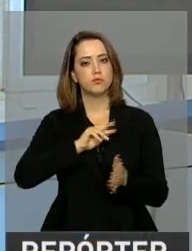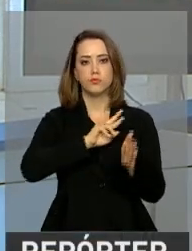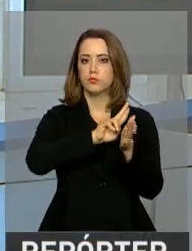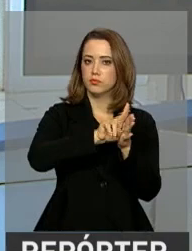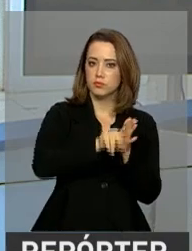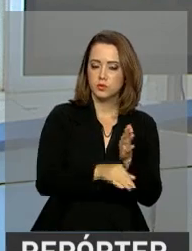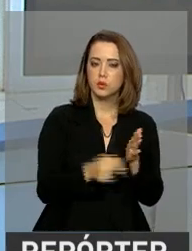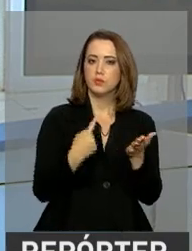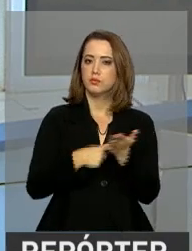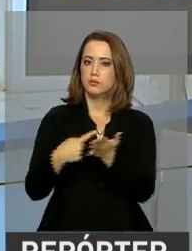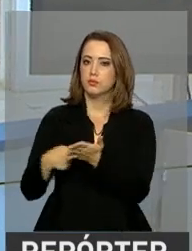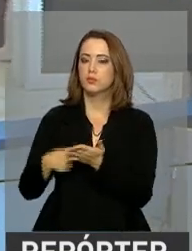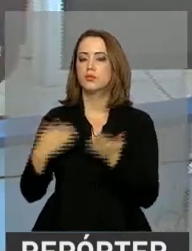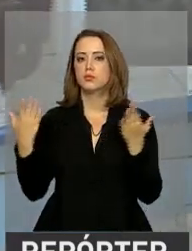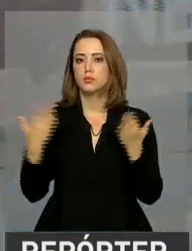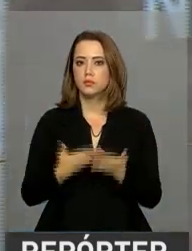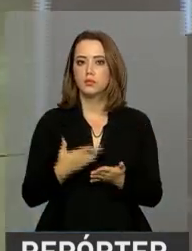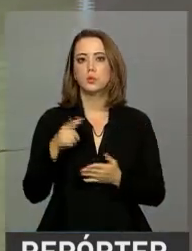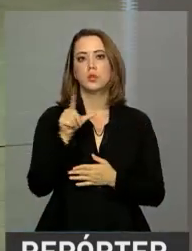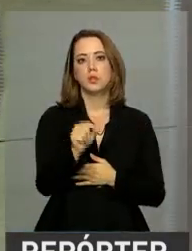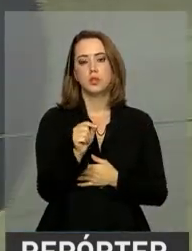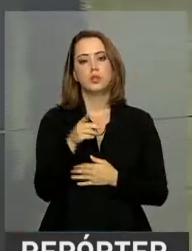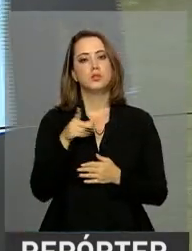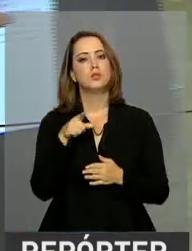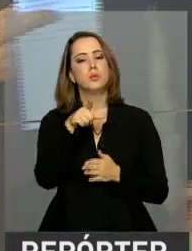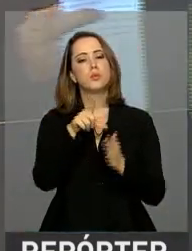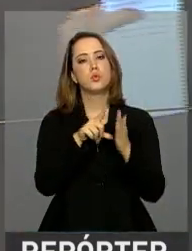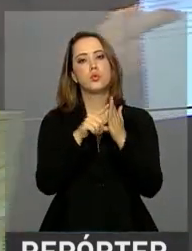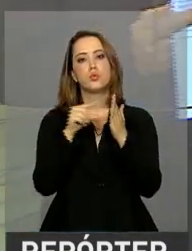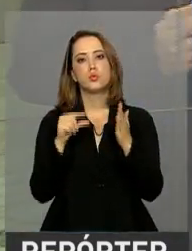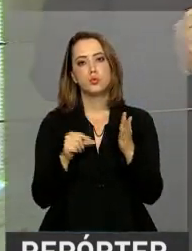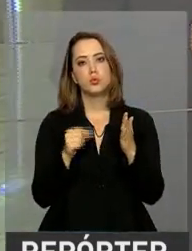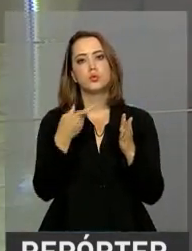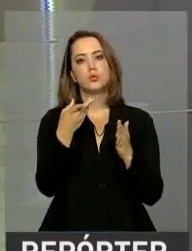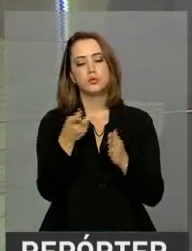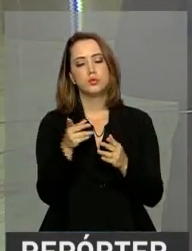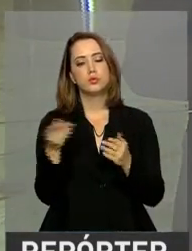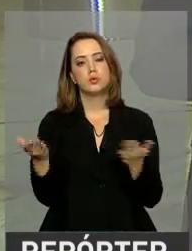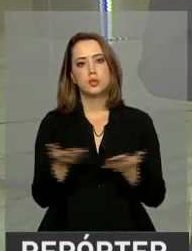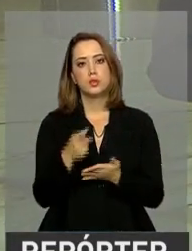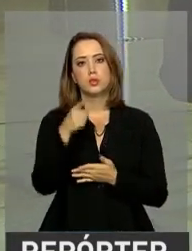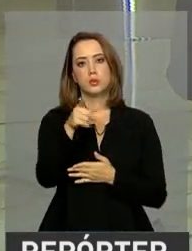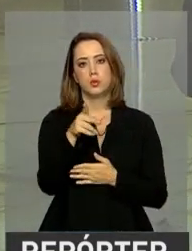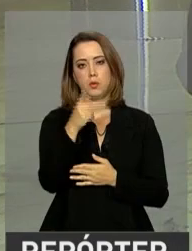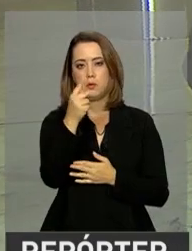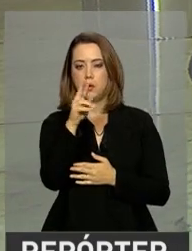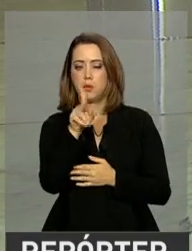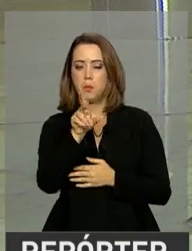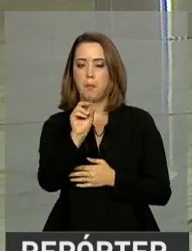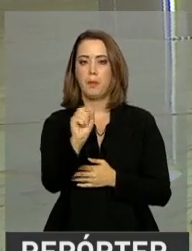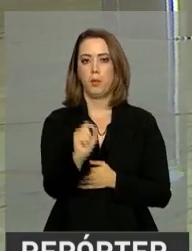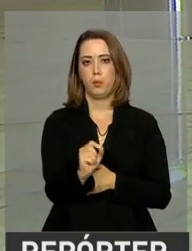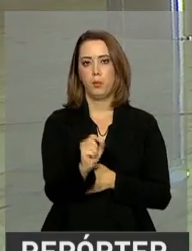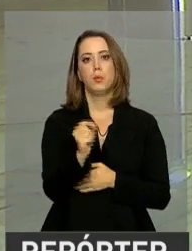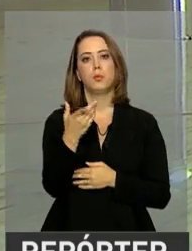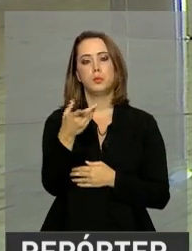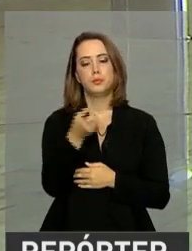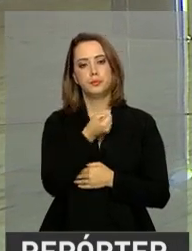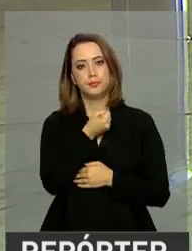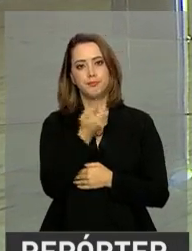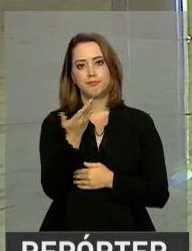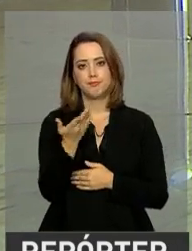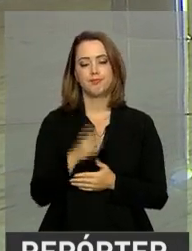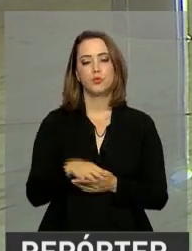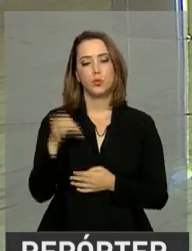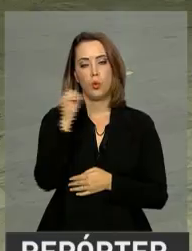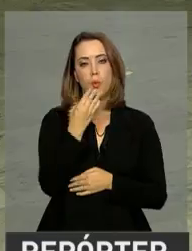nesta quinta-feira. Vamos direto ao Palácio do Planalto conversar com o repórter Paulo Lasálvia, que tem as informações para a gente. Olá, Paulo. Olá,